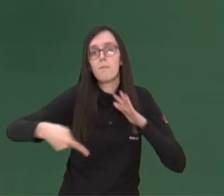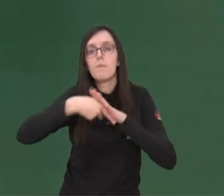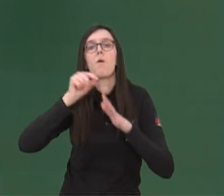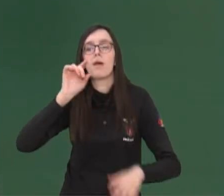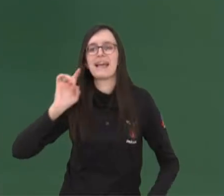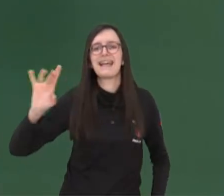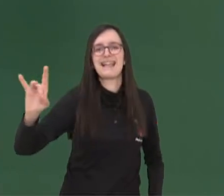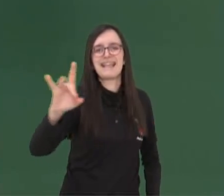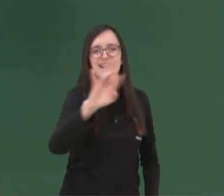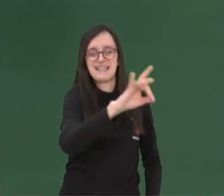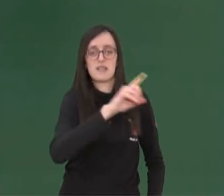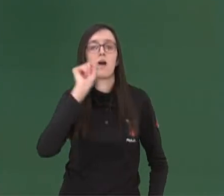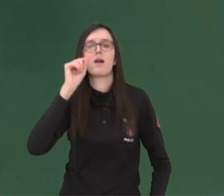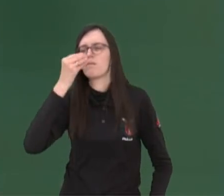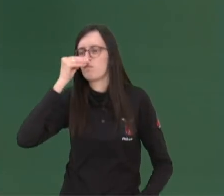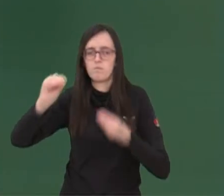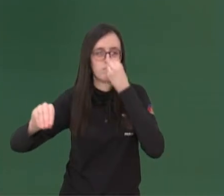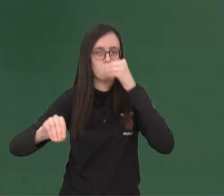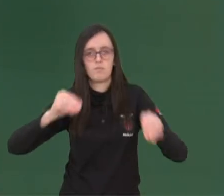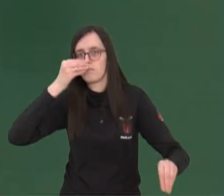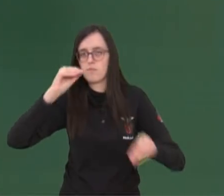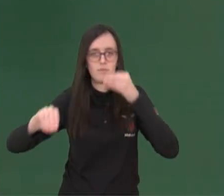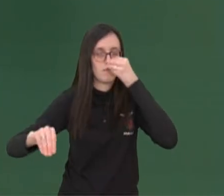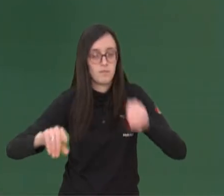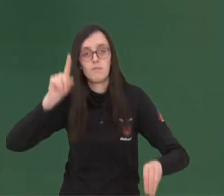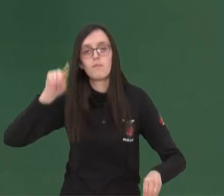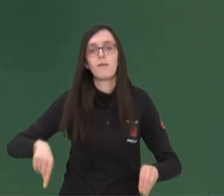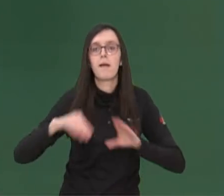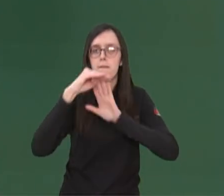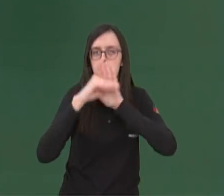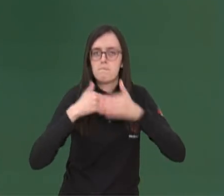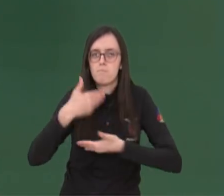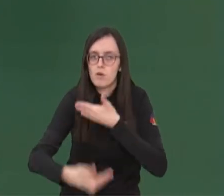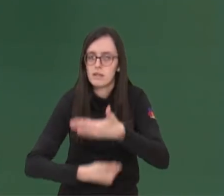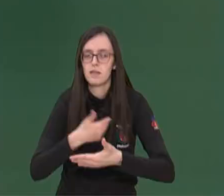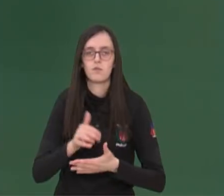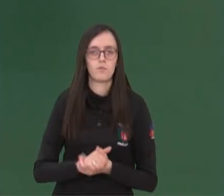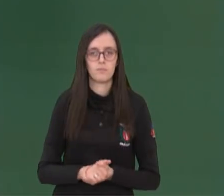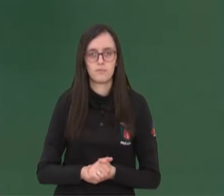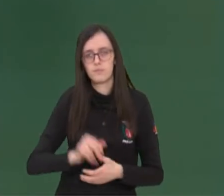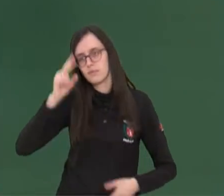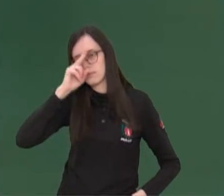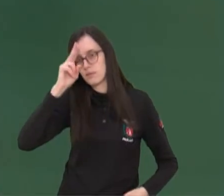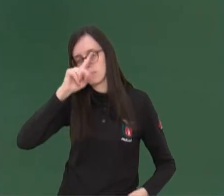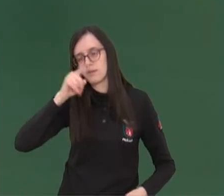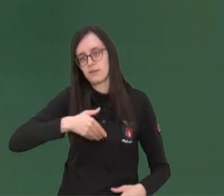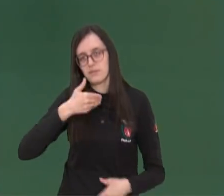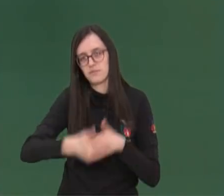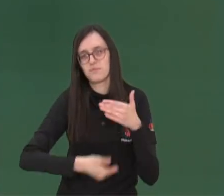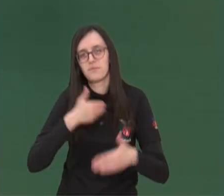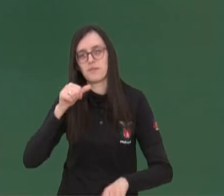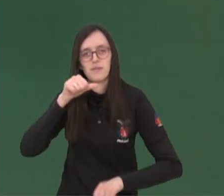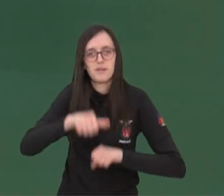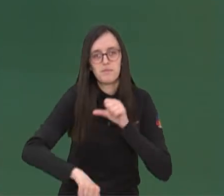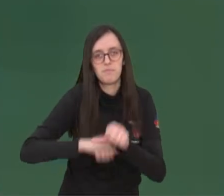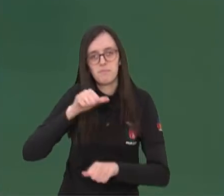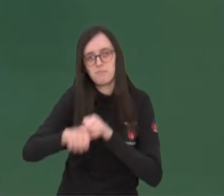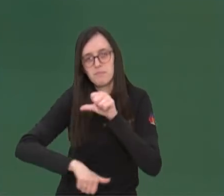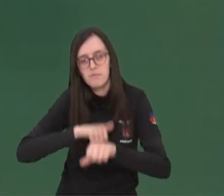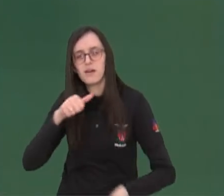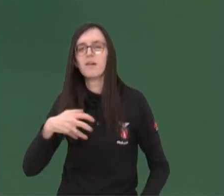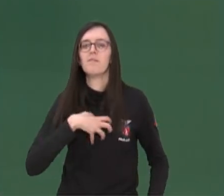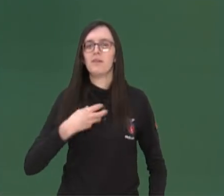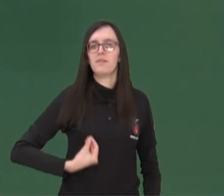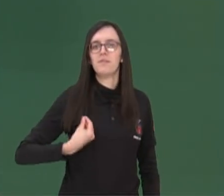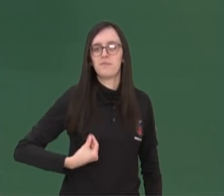cada tribo foram ignoradas em boa parte desse processo. Lembra do processo, então, de modificar os modos de